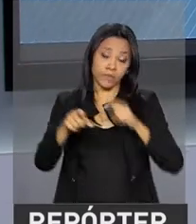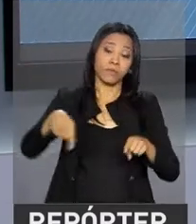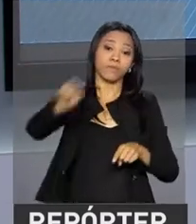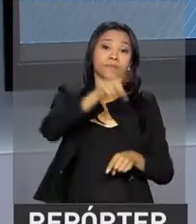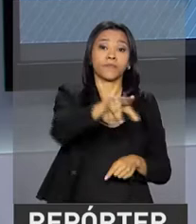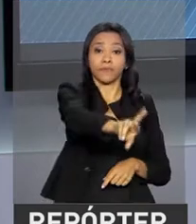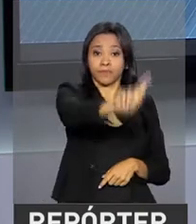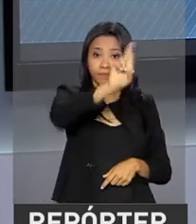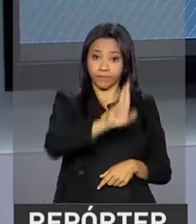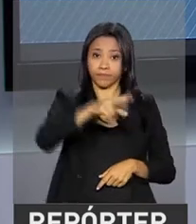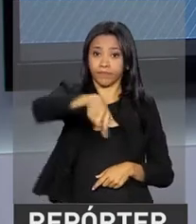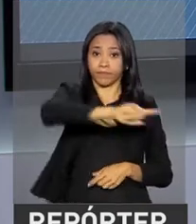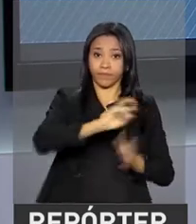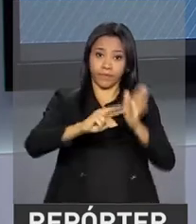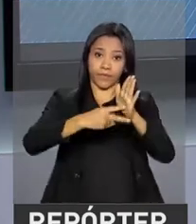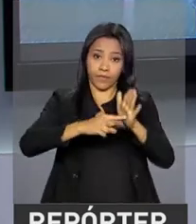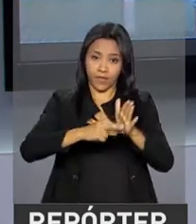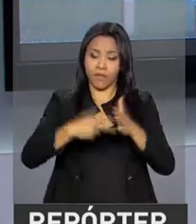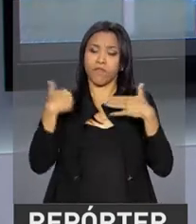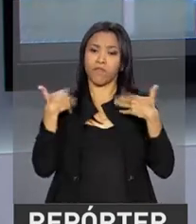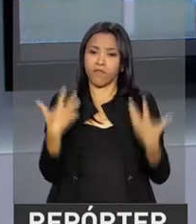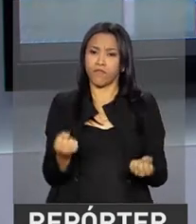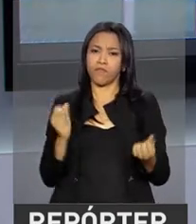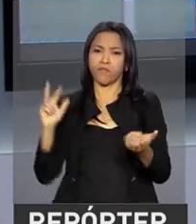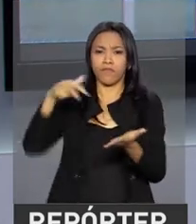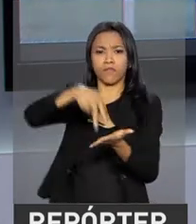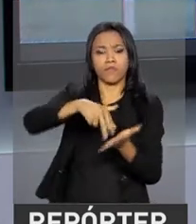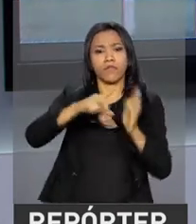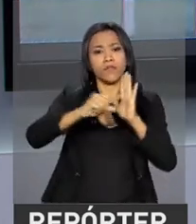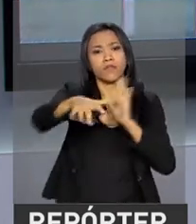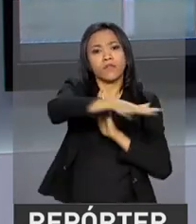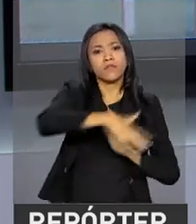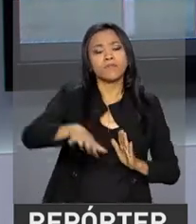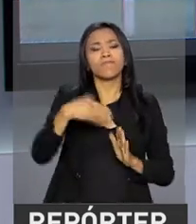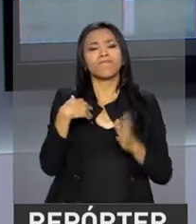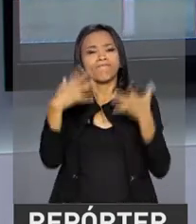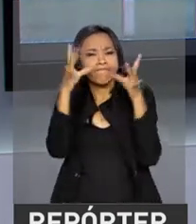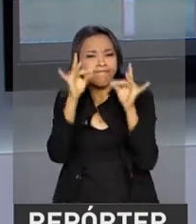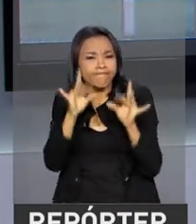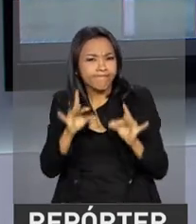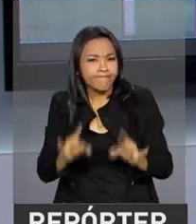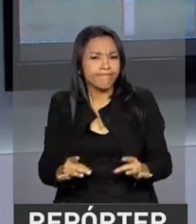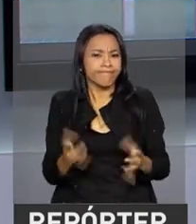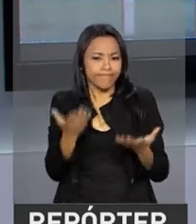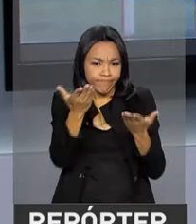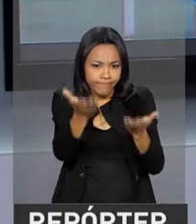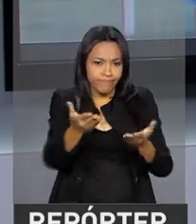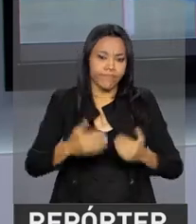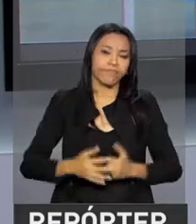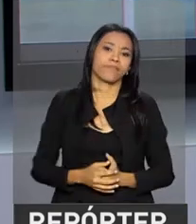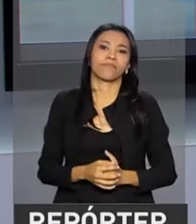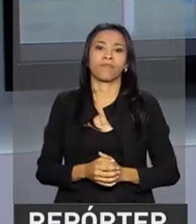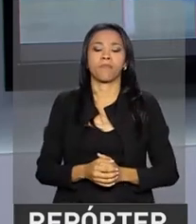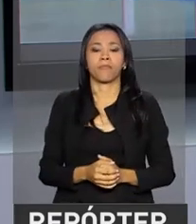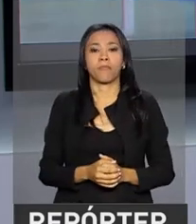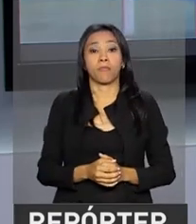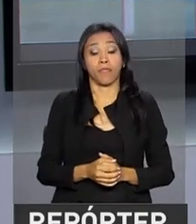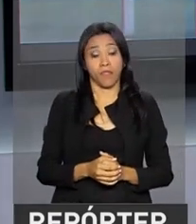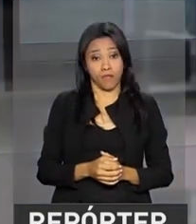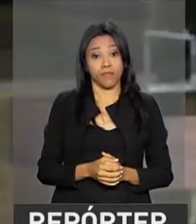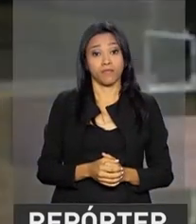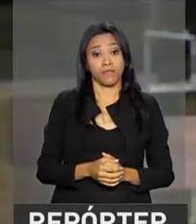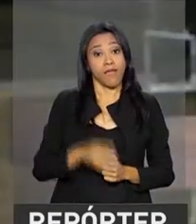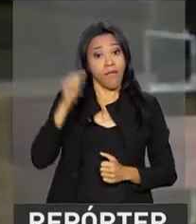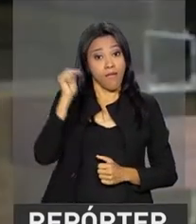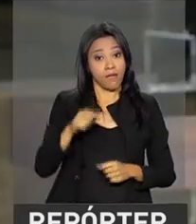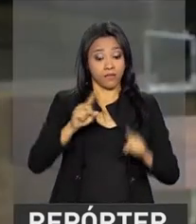sindicais. Vamos então ao Palácio do Planalto saber os detalhes ao vivo com o repórter João Pedro Neto. É com você, João. Ô Carol, olha só, essa